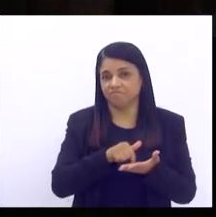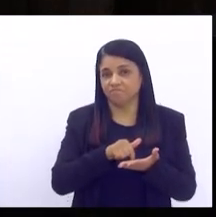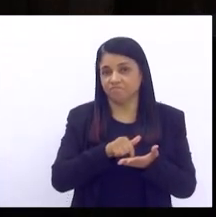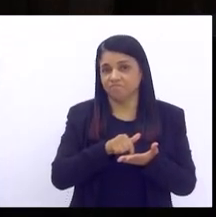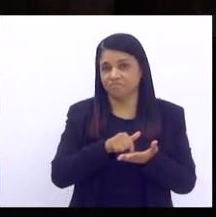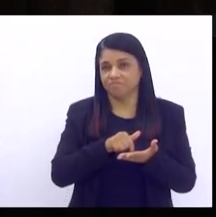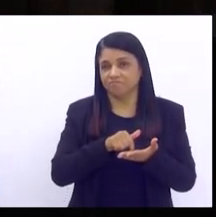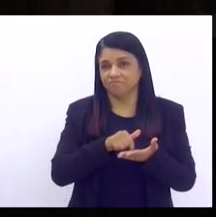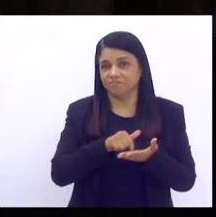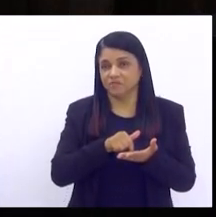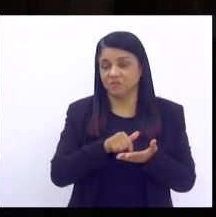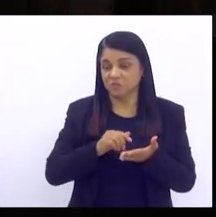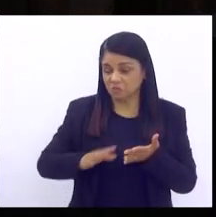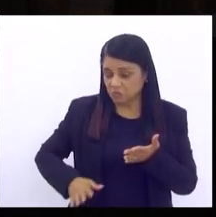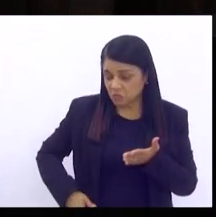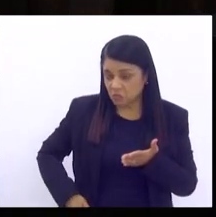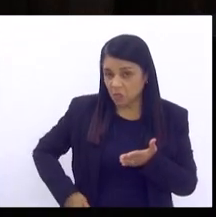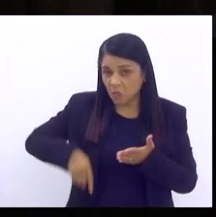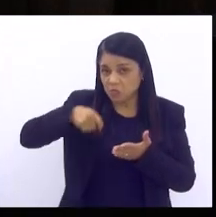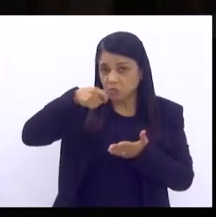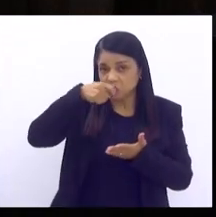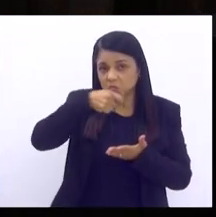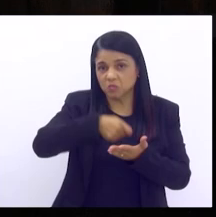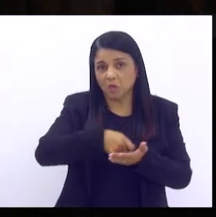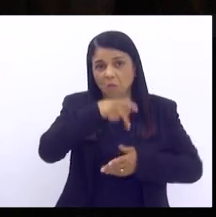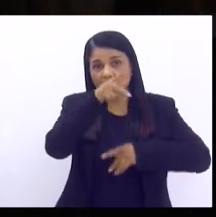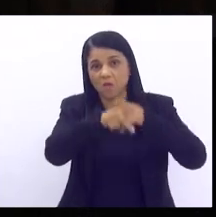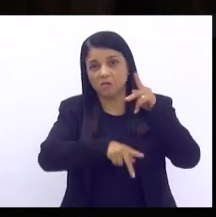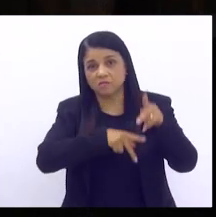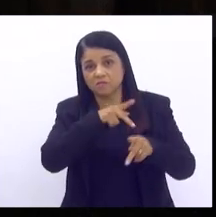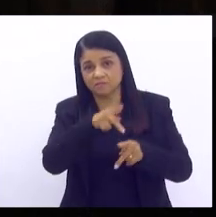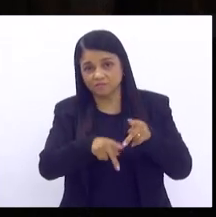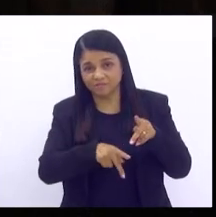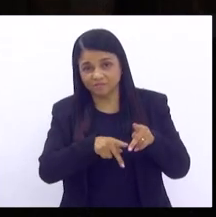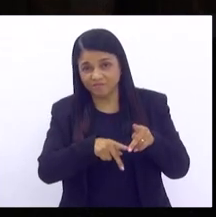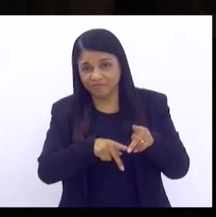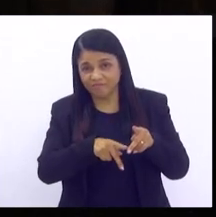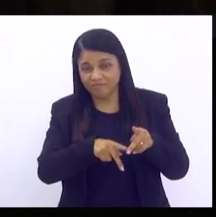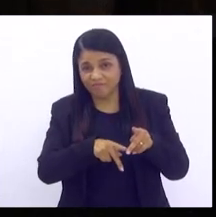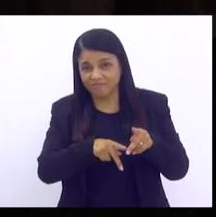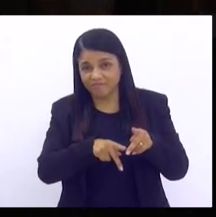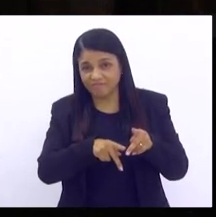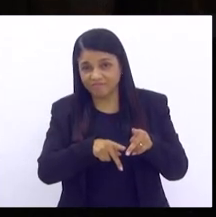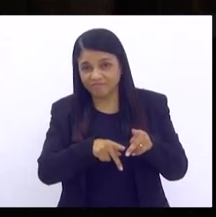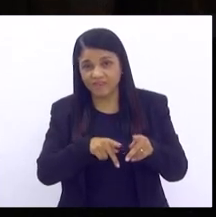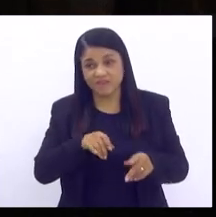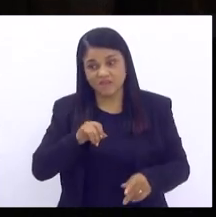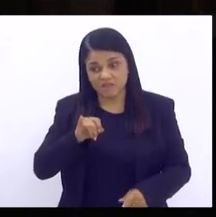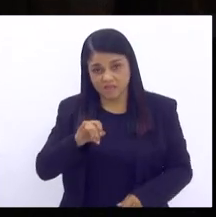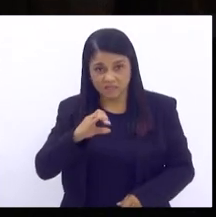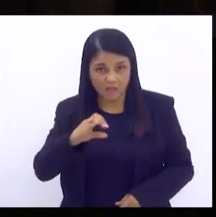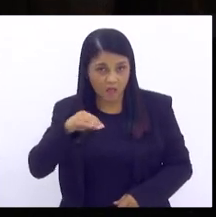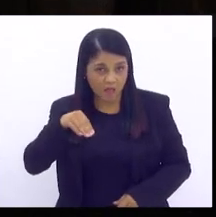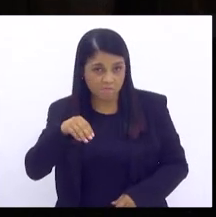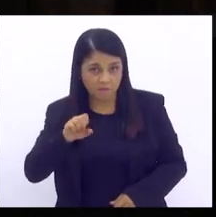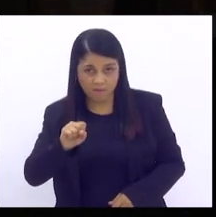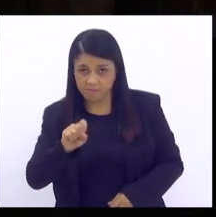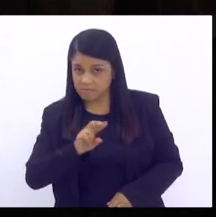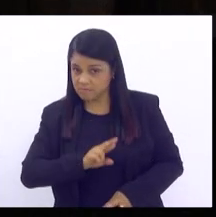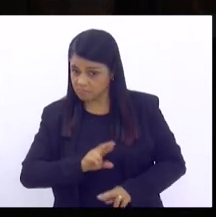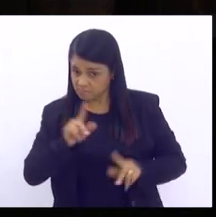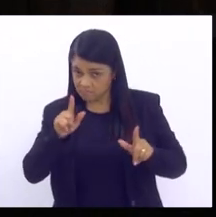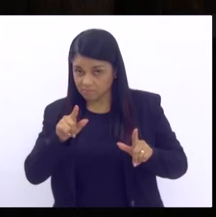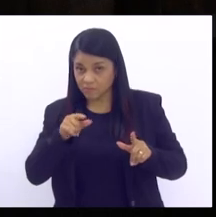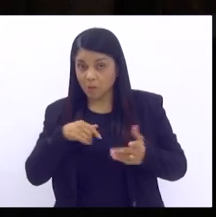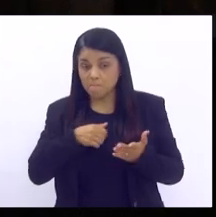do bolso do contribuinte. Não estou falando do bolso do contribuinte pelo ICMS, não. Estou falando